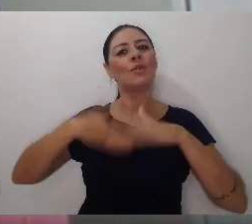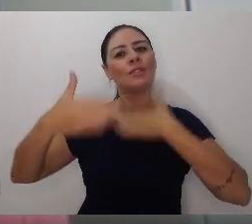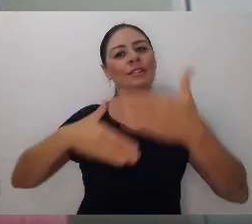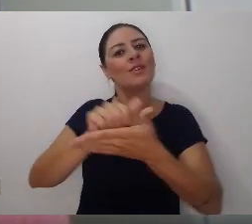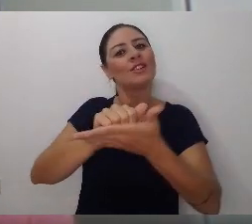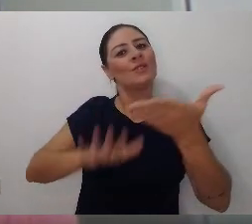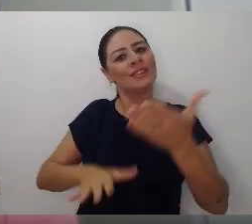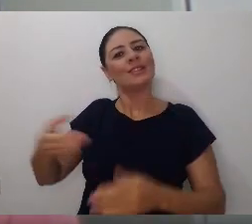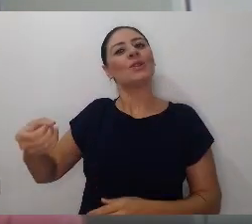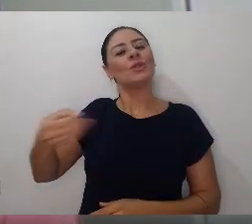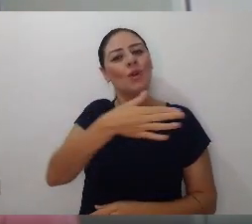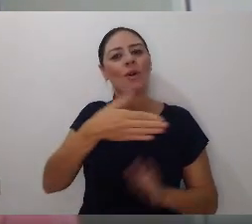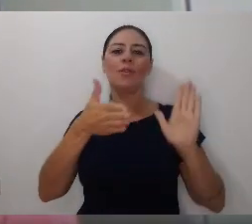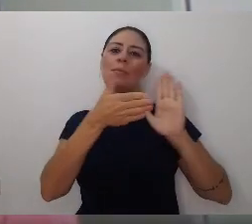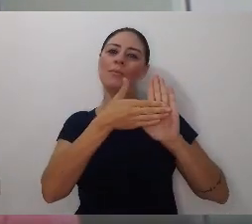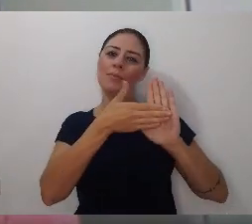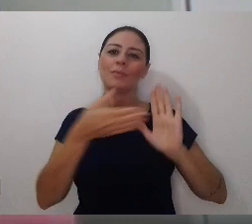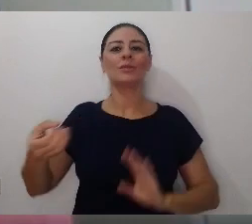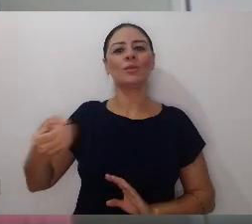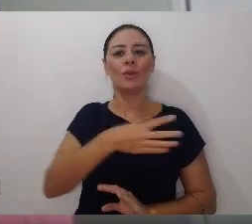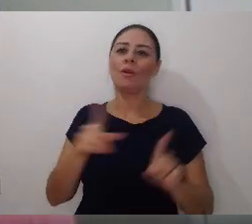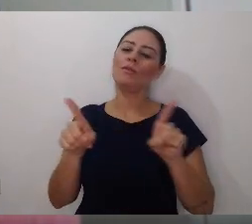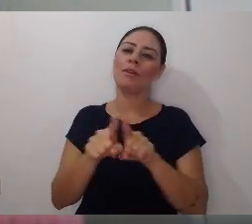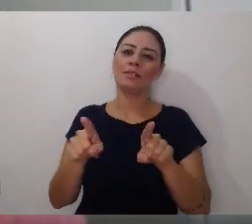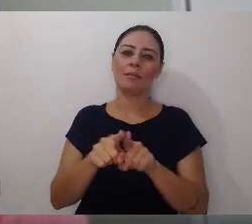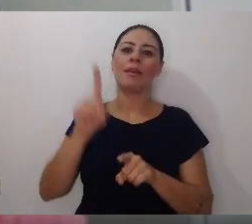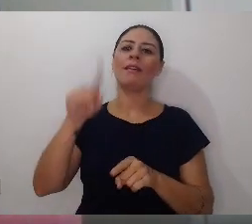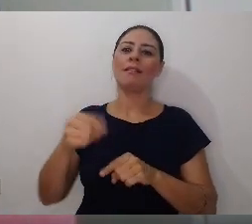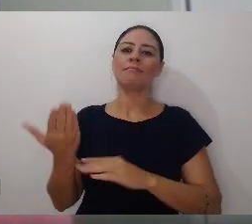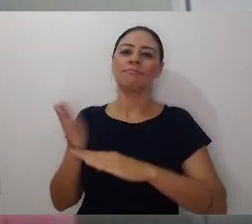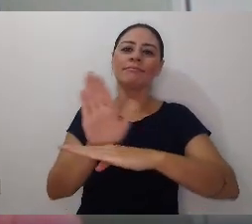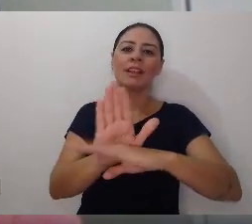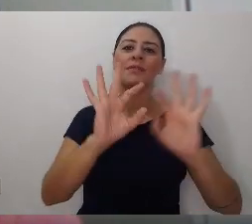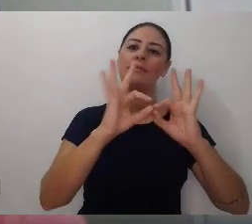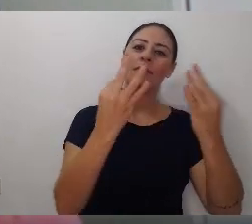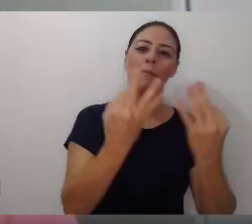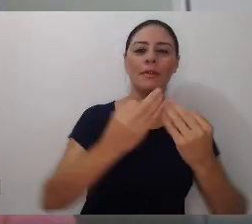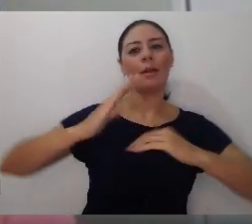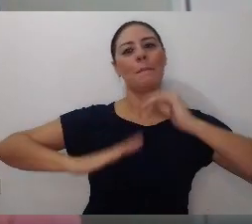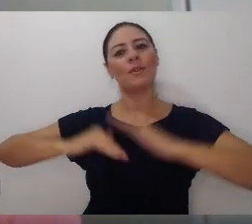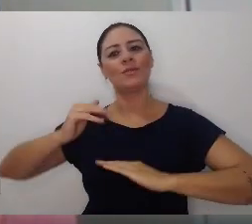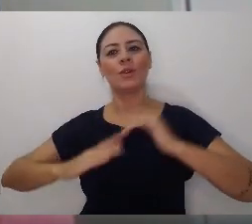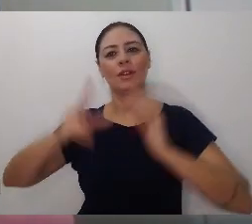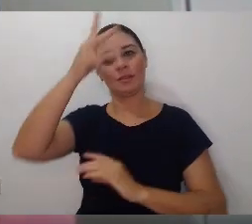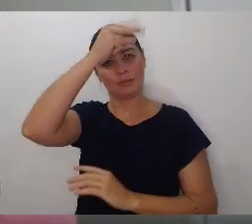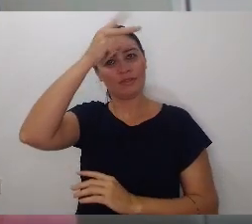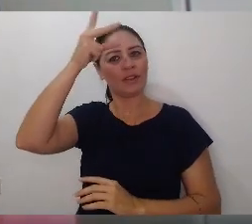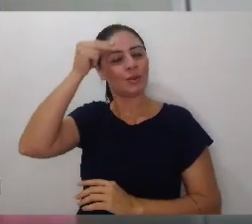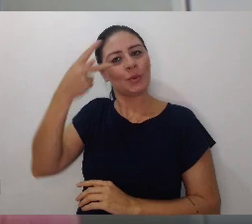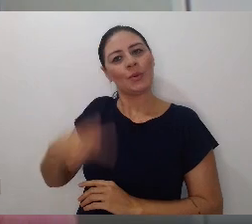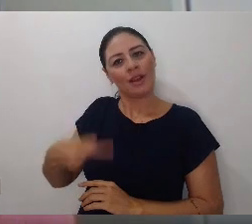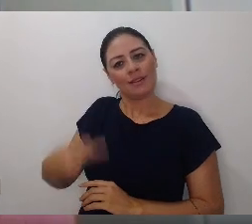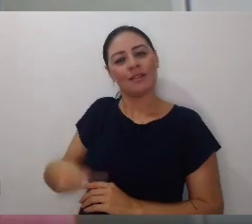né, desenvolvendo novas atividades, novas propostas para estar contribuindo com as famílias, com os profissionais